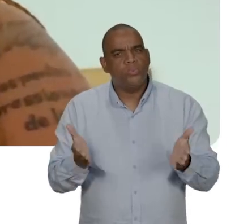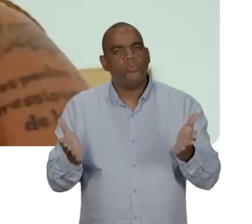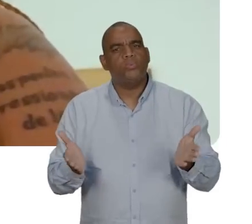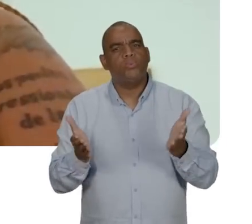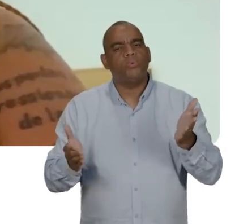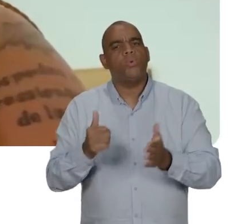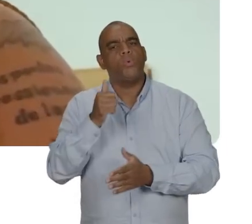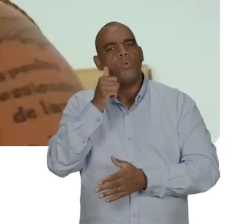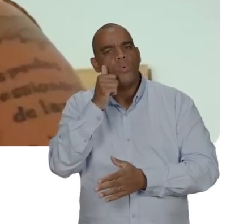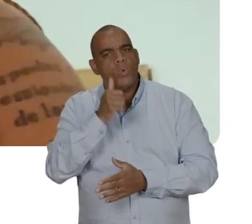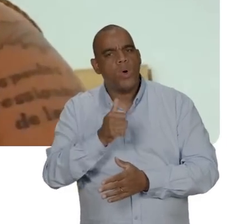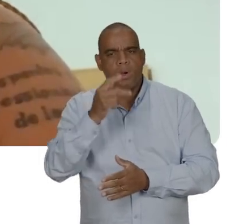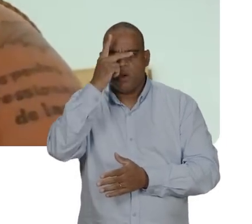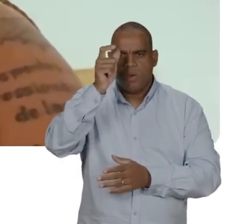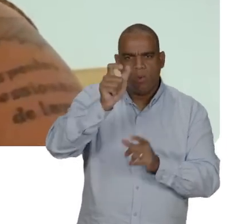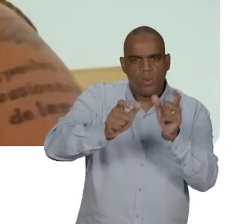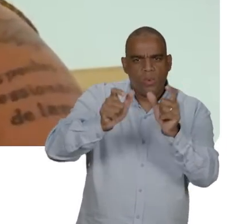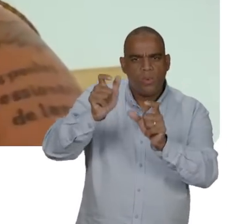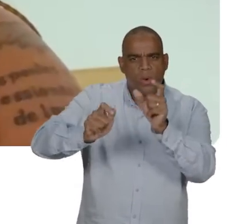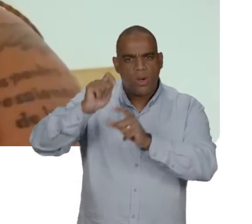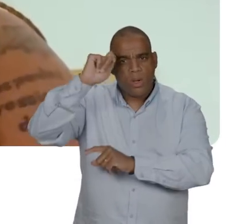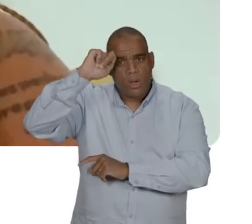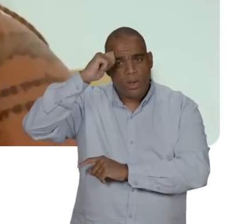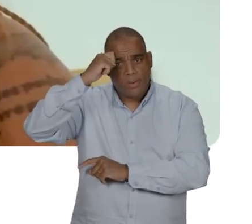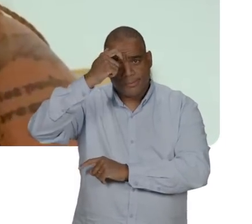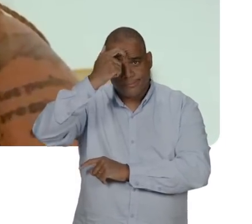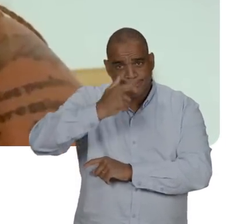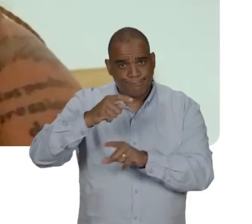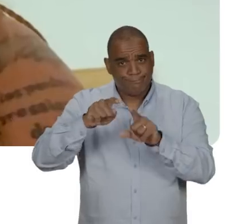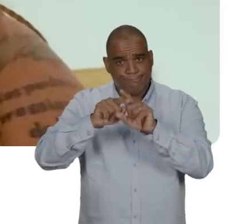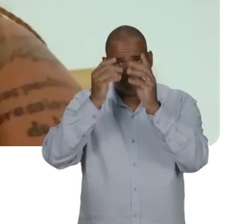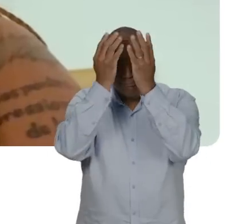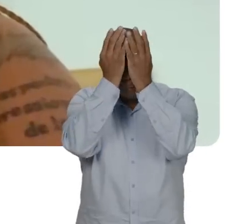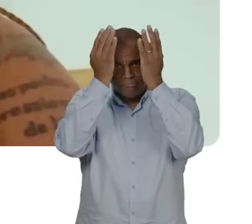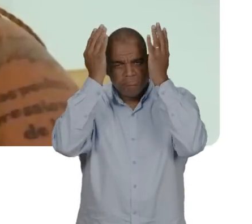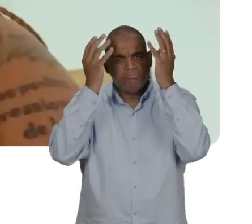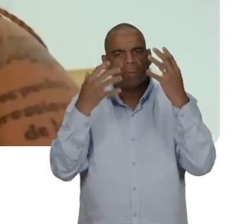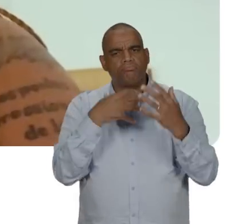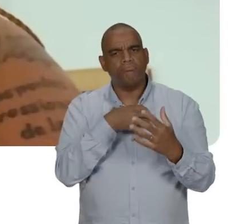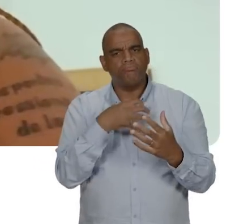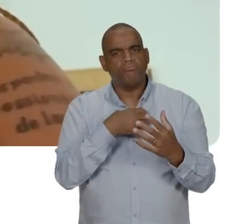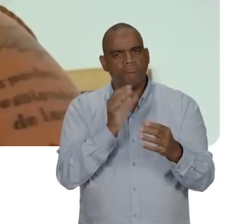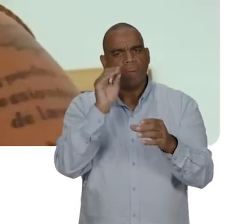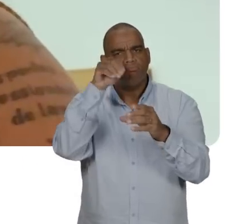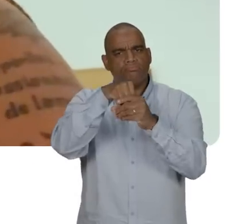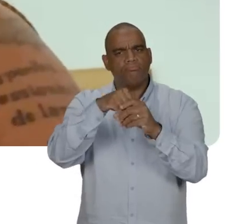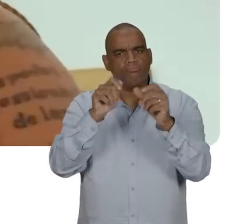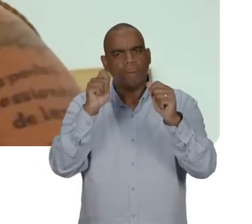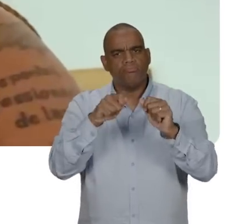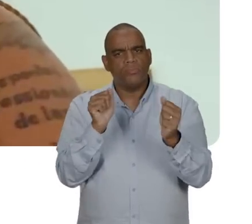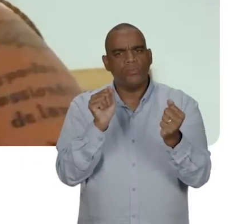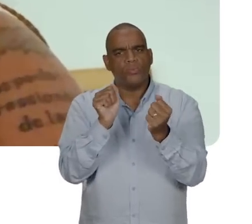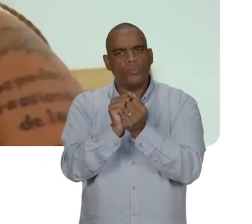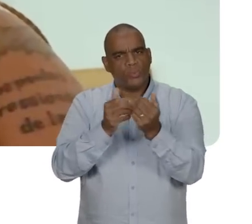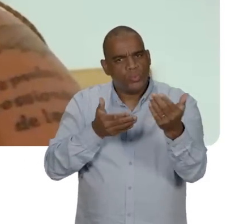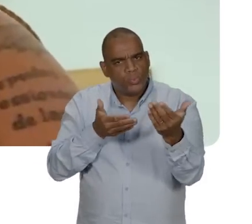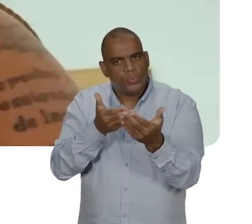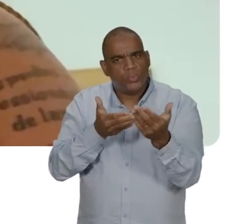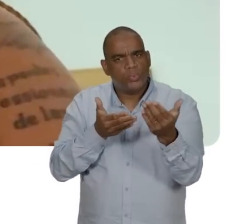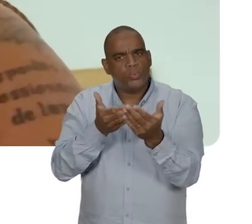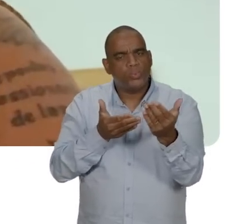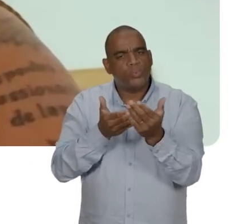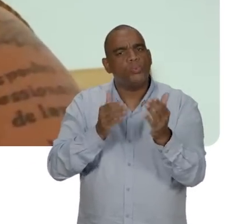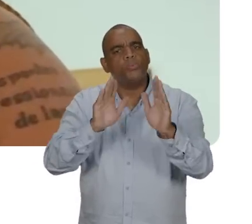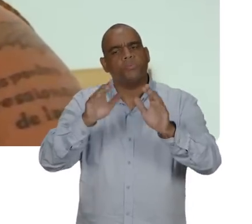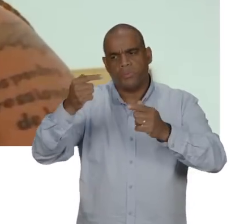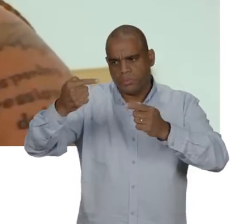outras mulheres, né, que outras pessoas negras, indígenas, também se sintam parte desse processo, se sintam parte dessa construção